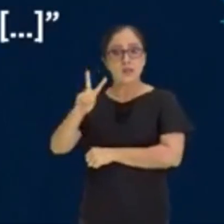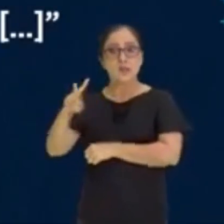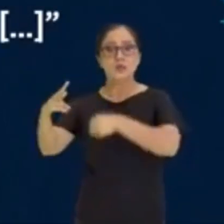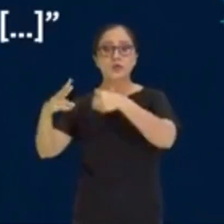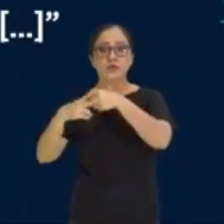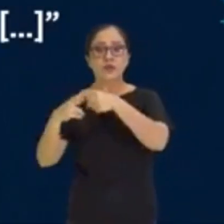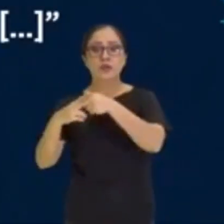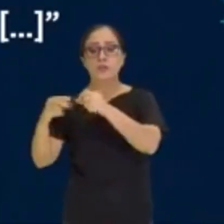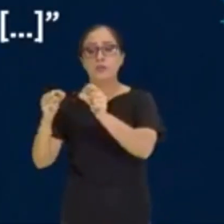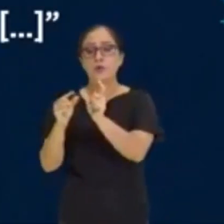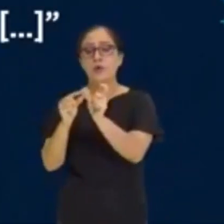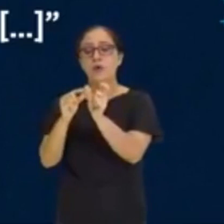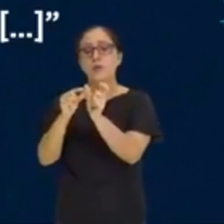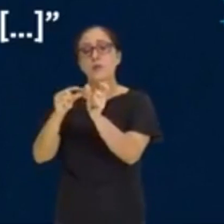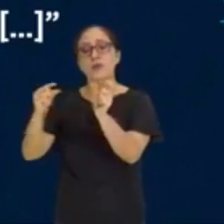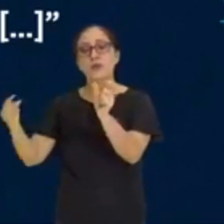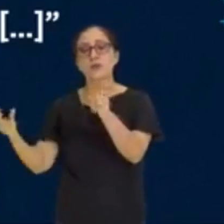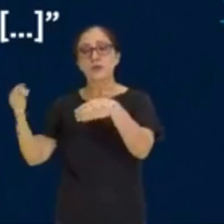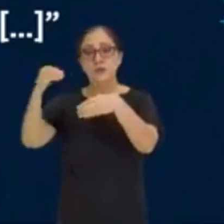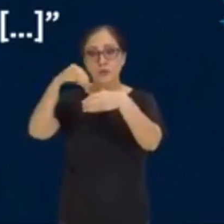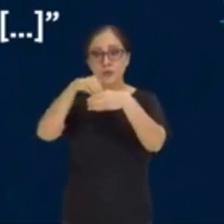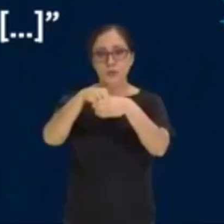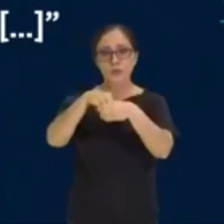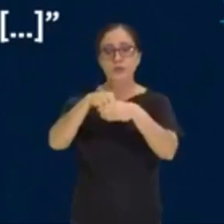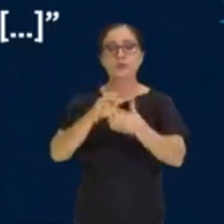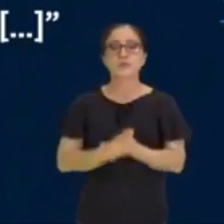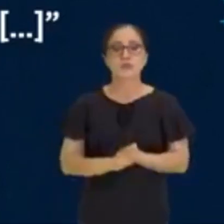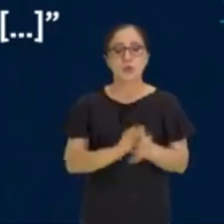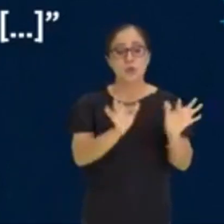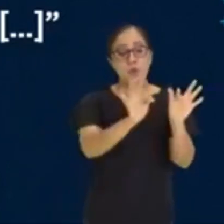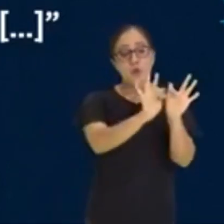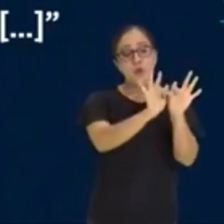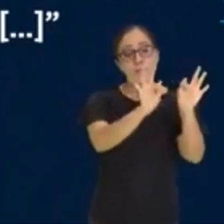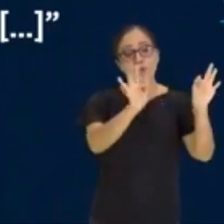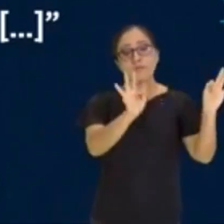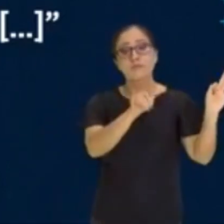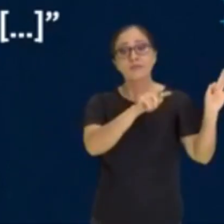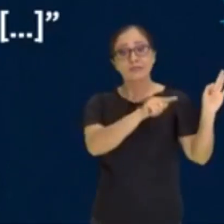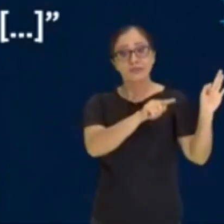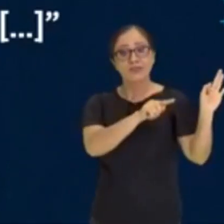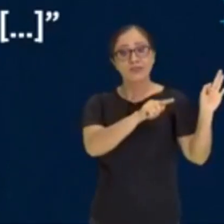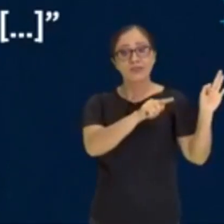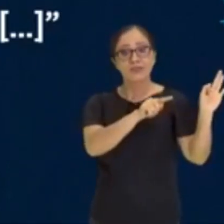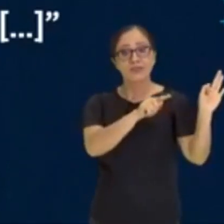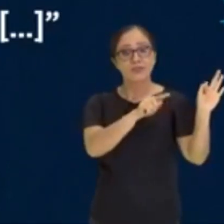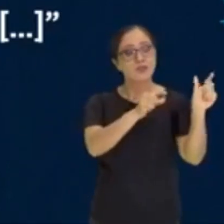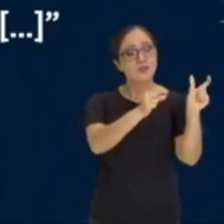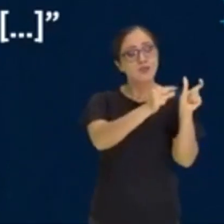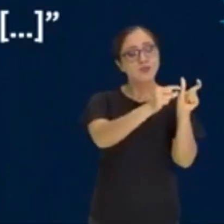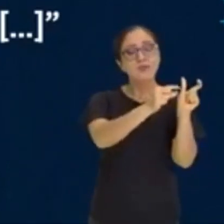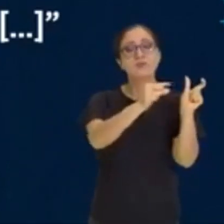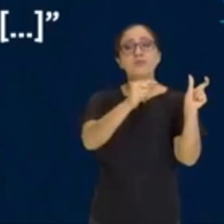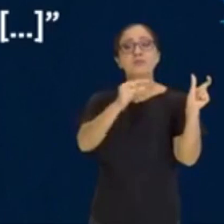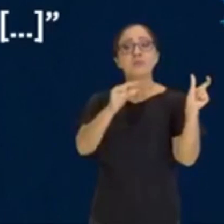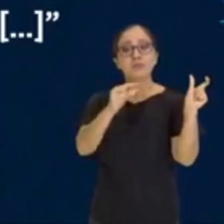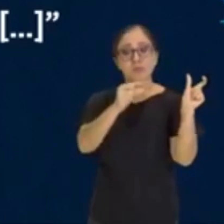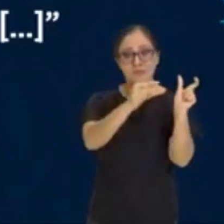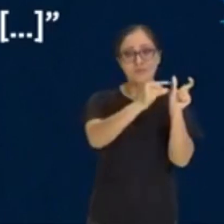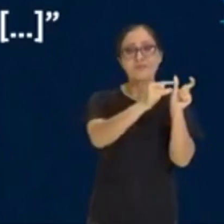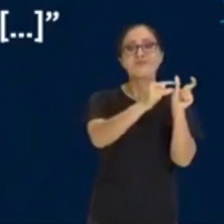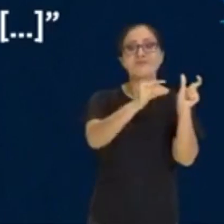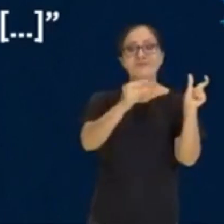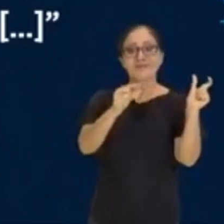Bem, quando nós falamos sobre frase, nós falamos sobre período. Nós falamos também